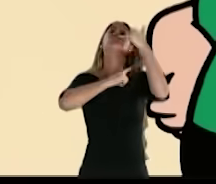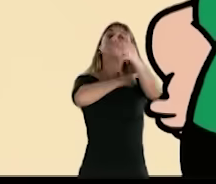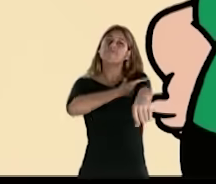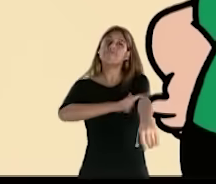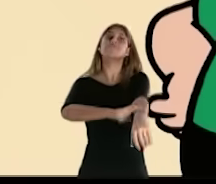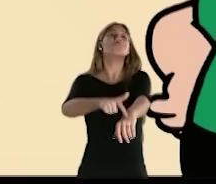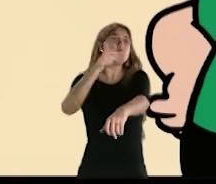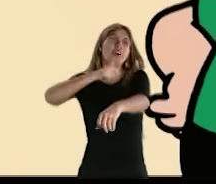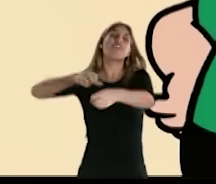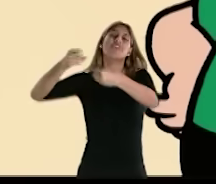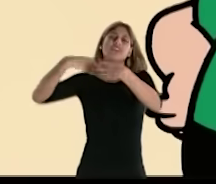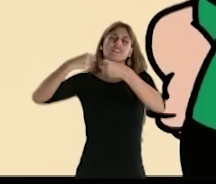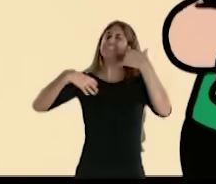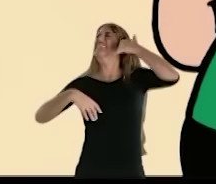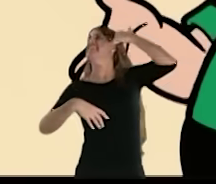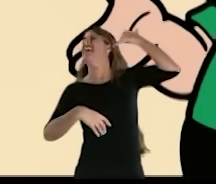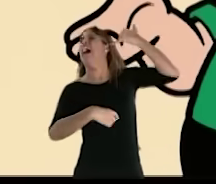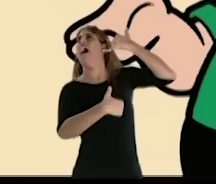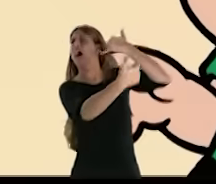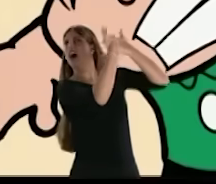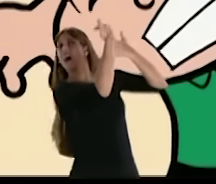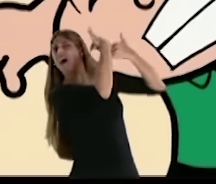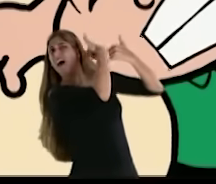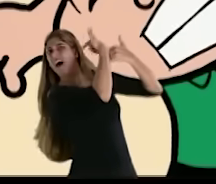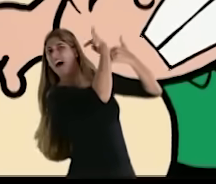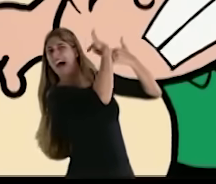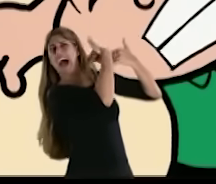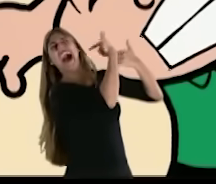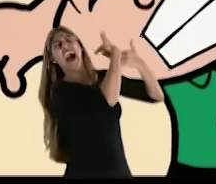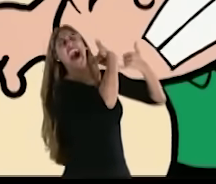pela escola de boas maneiras da Senhorita Biju.